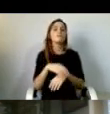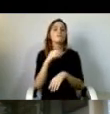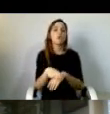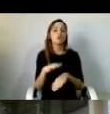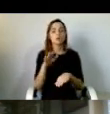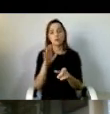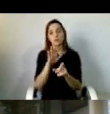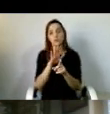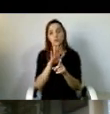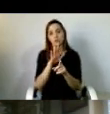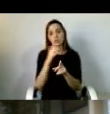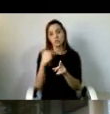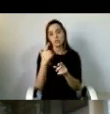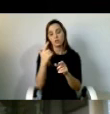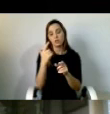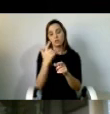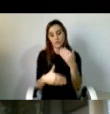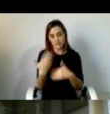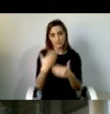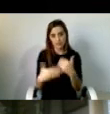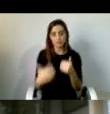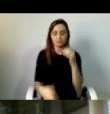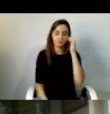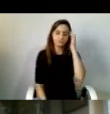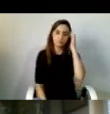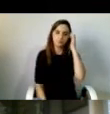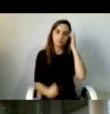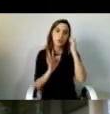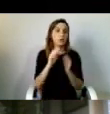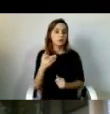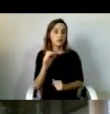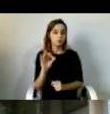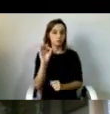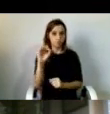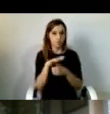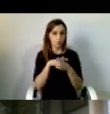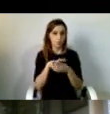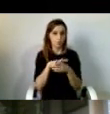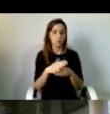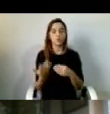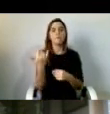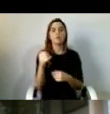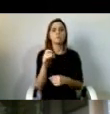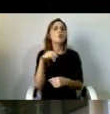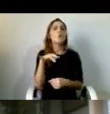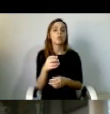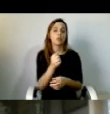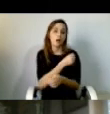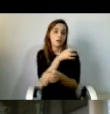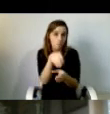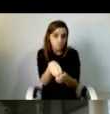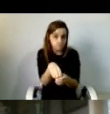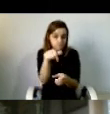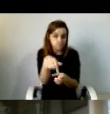por causa da sua deficiência. Em 47% dos casos, a violência ocorreu em casa, portanto, do tal